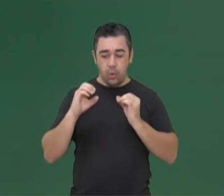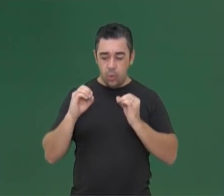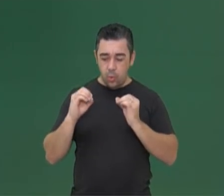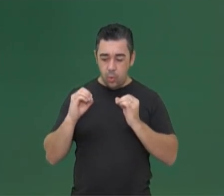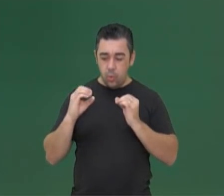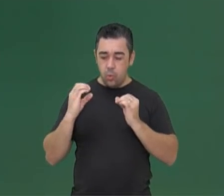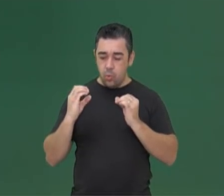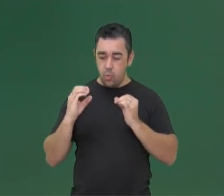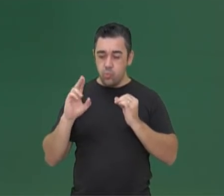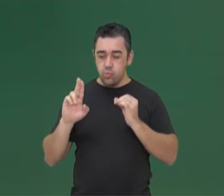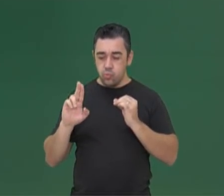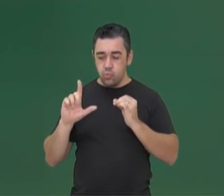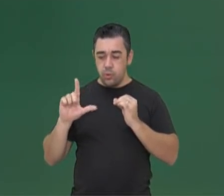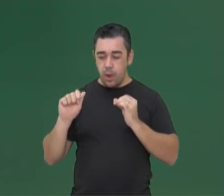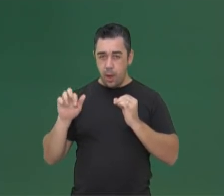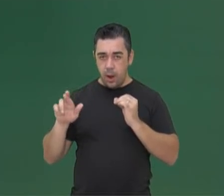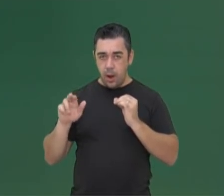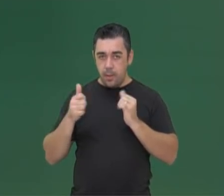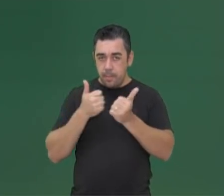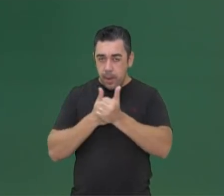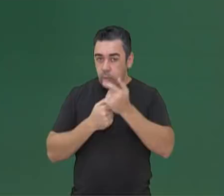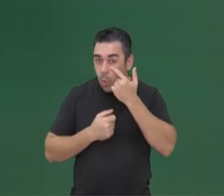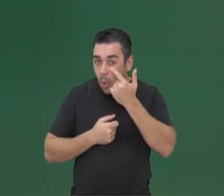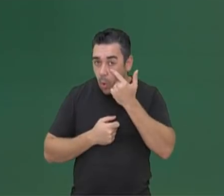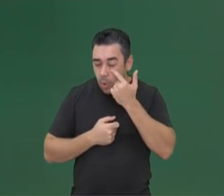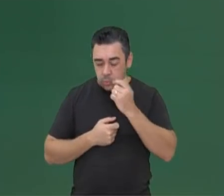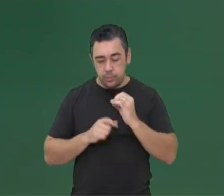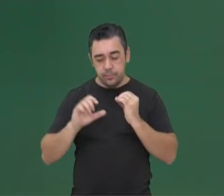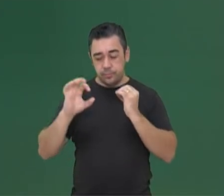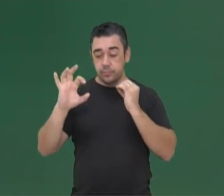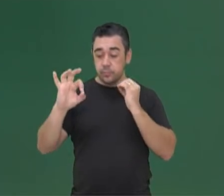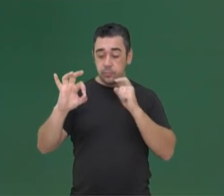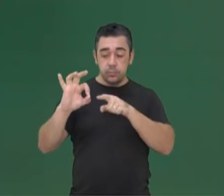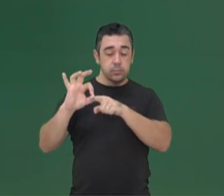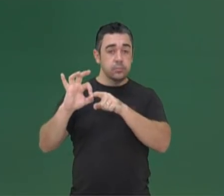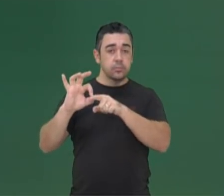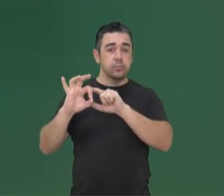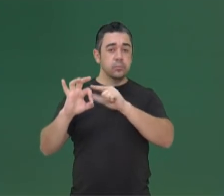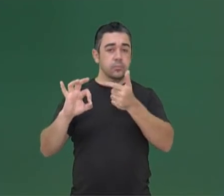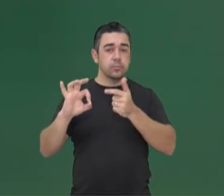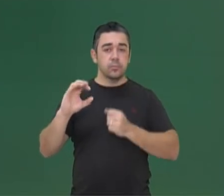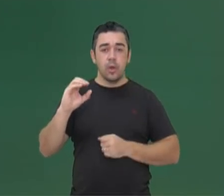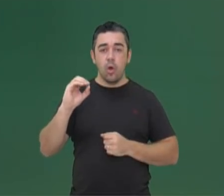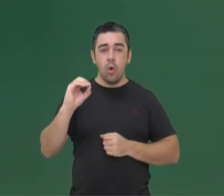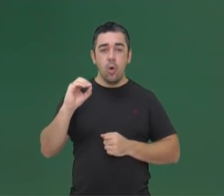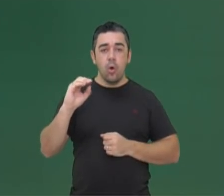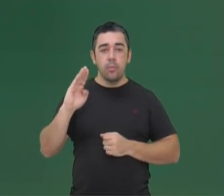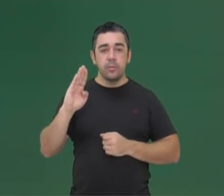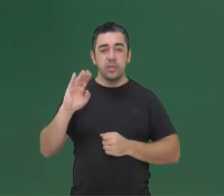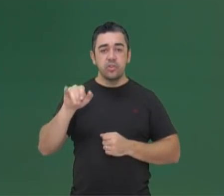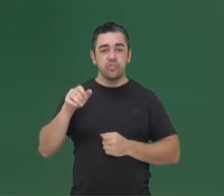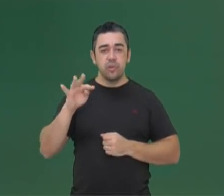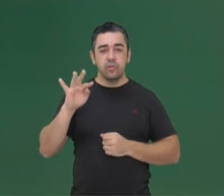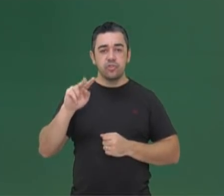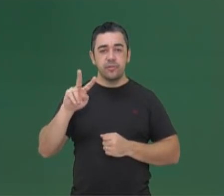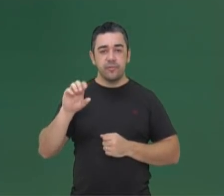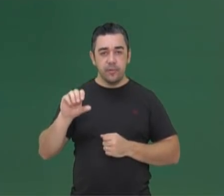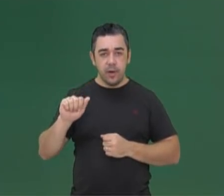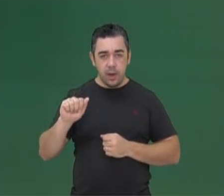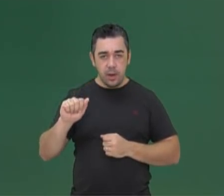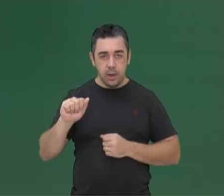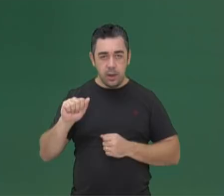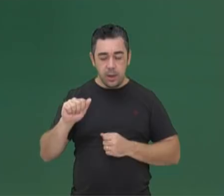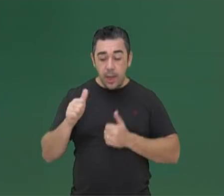ocular, porque ela fica próximo aos nossos olhos. E a outra lente se chama objetiva, perto